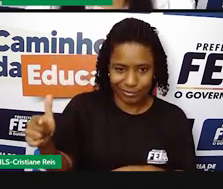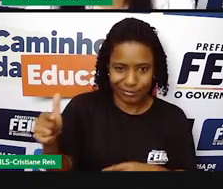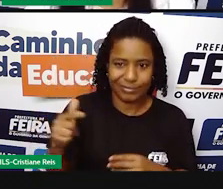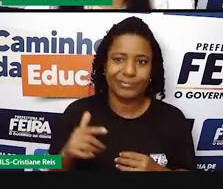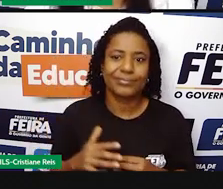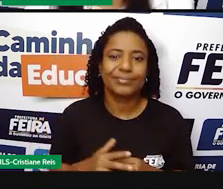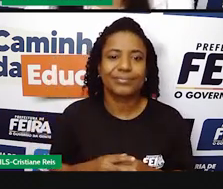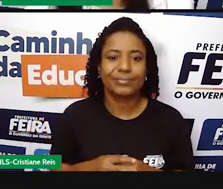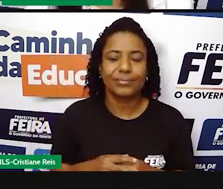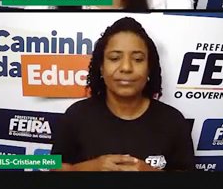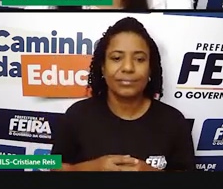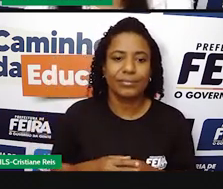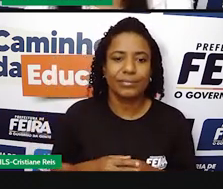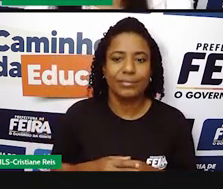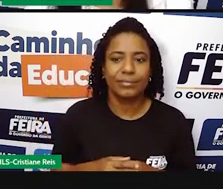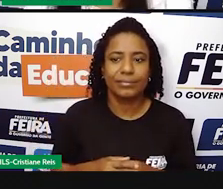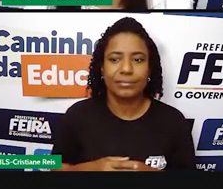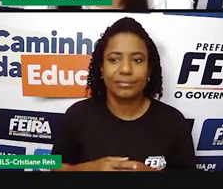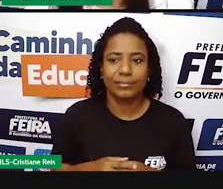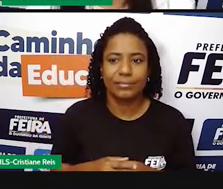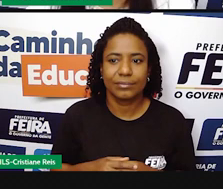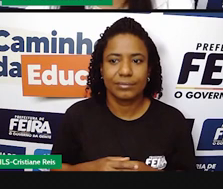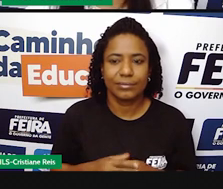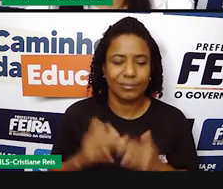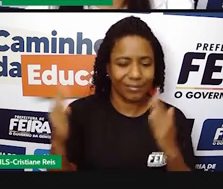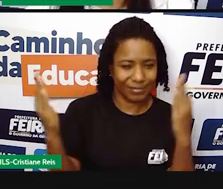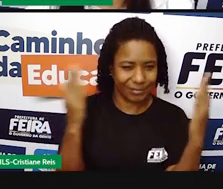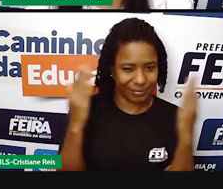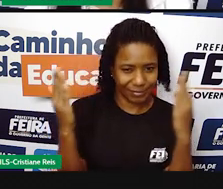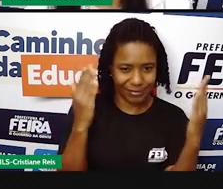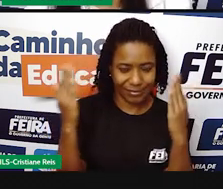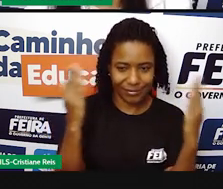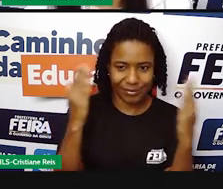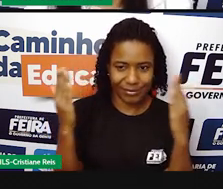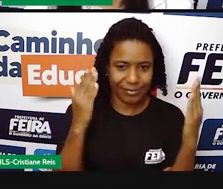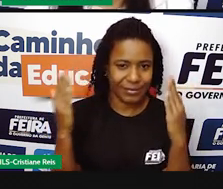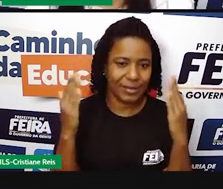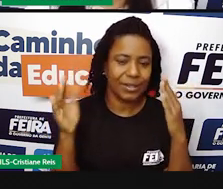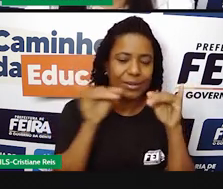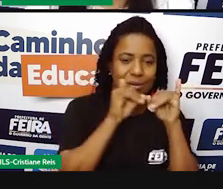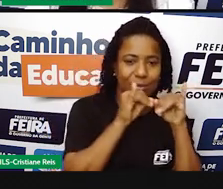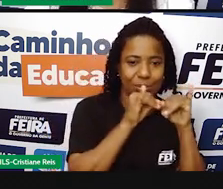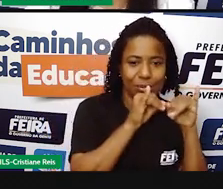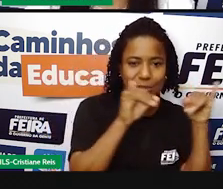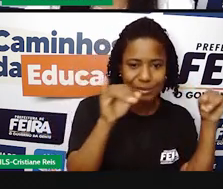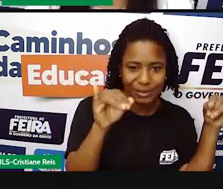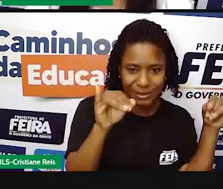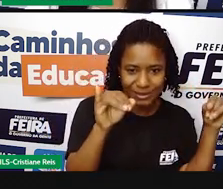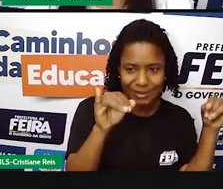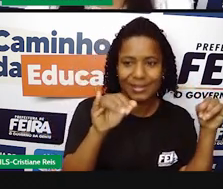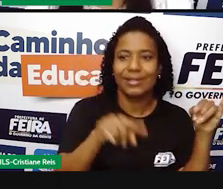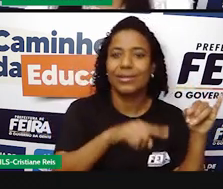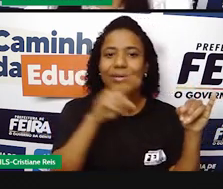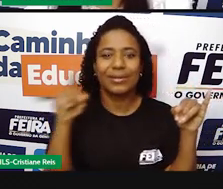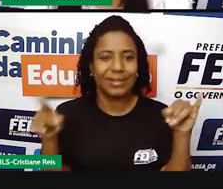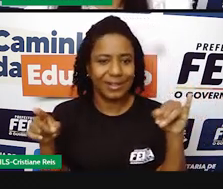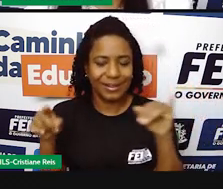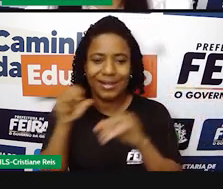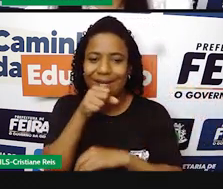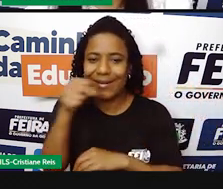Então, a Pra colocou aqui algumas comparações que a gente pode fazer entre o gênero notícia e o